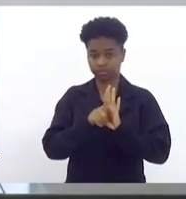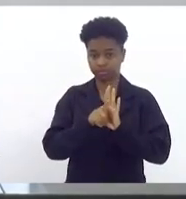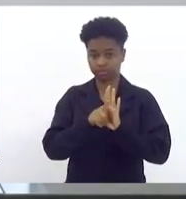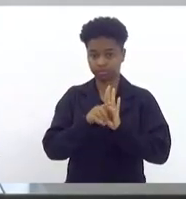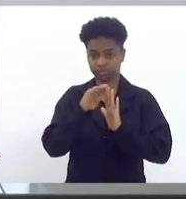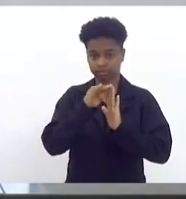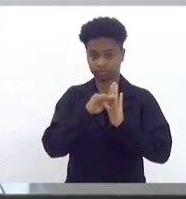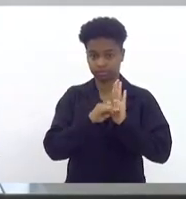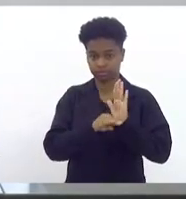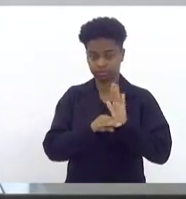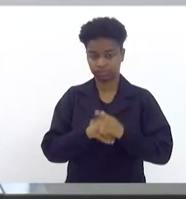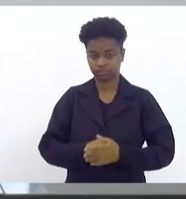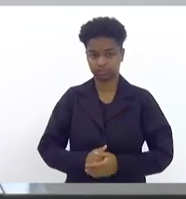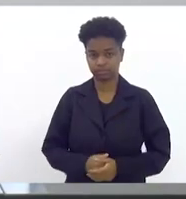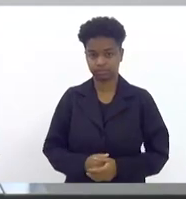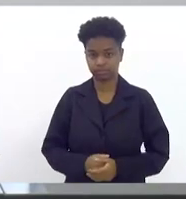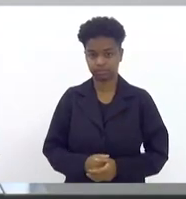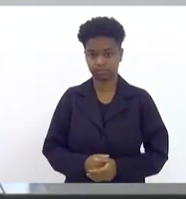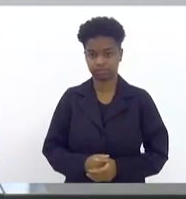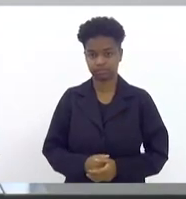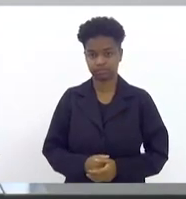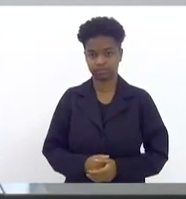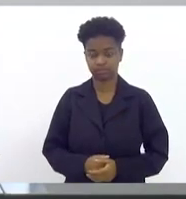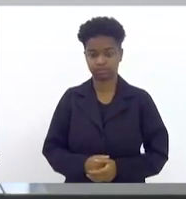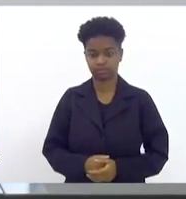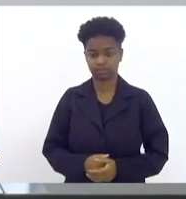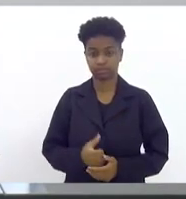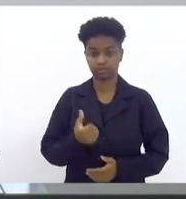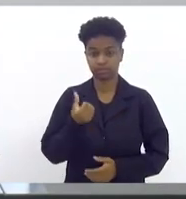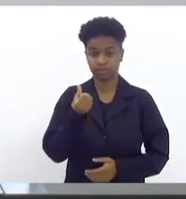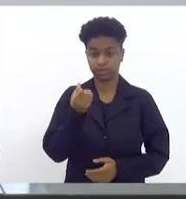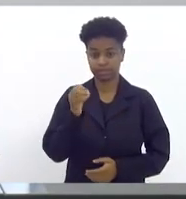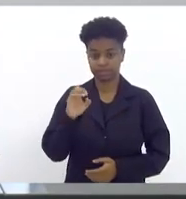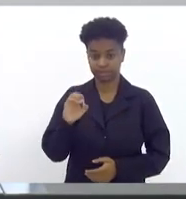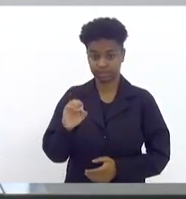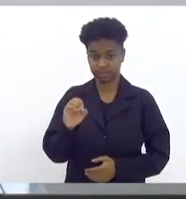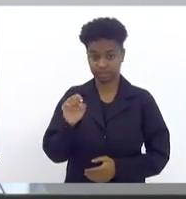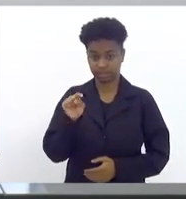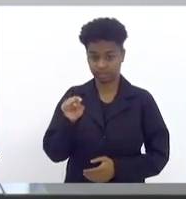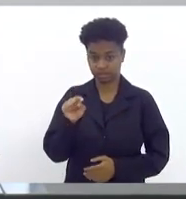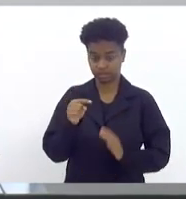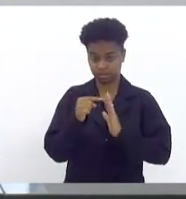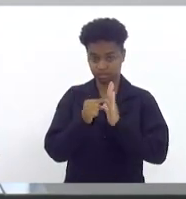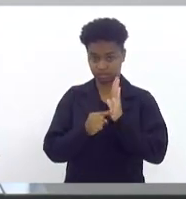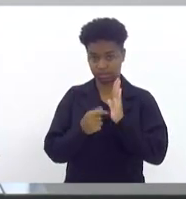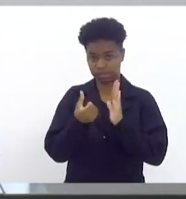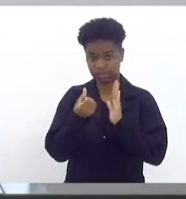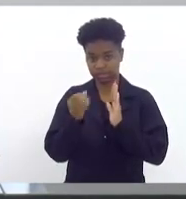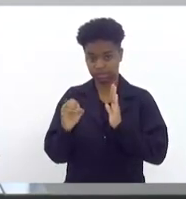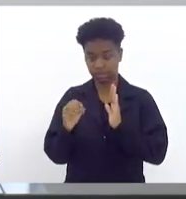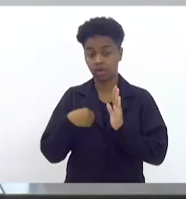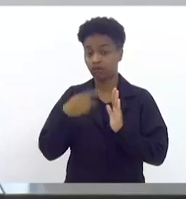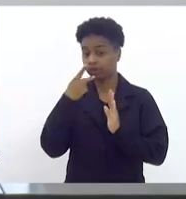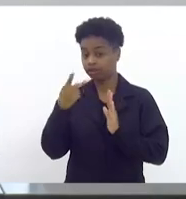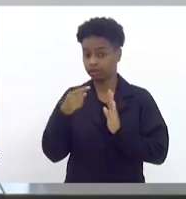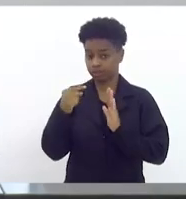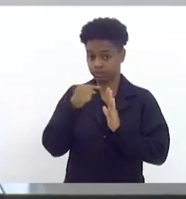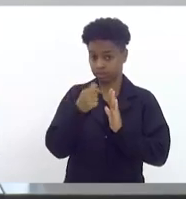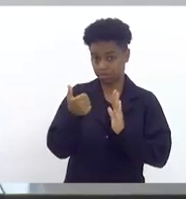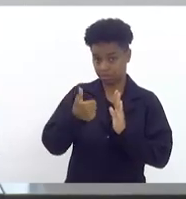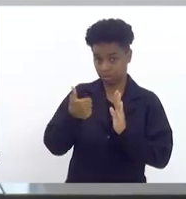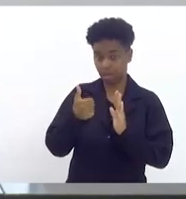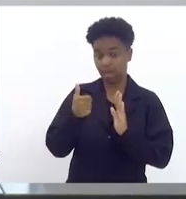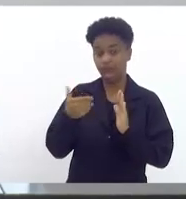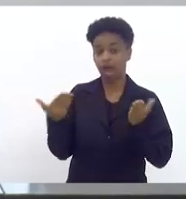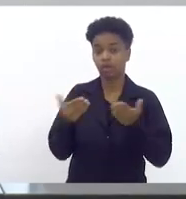Eu não quis nem falar onde no Chumaré. O 60, eu só faço menção, fiz menção aqui ao item 1 da pauta, mas agora vou